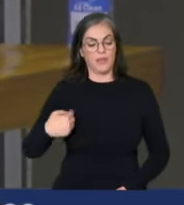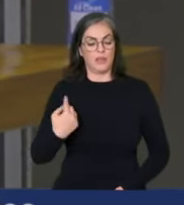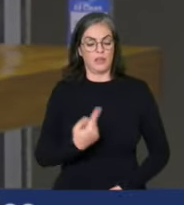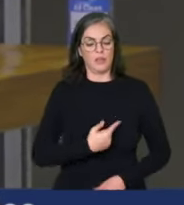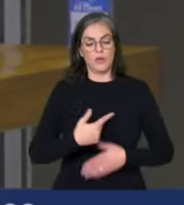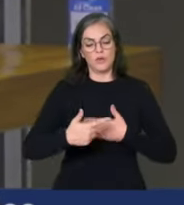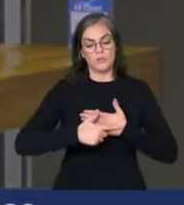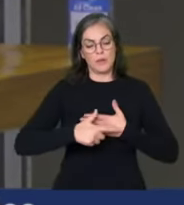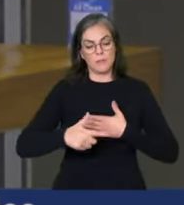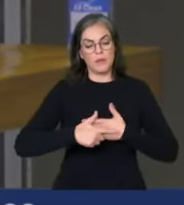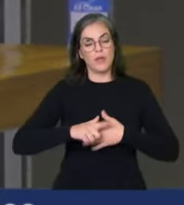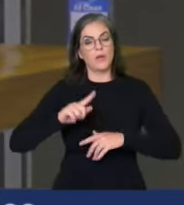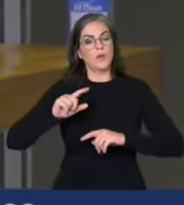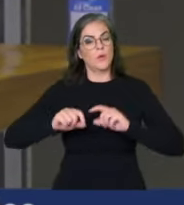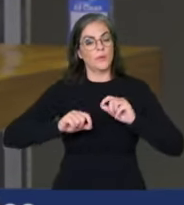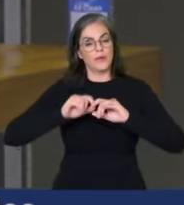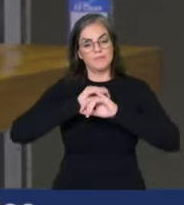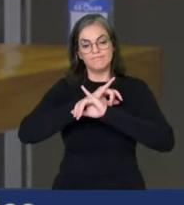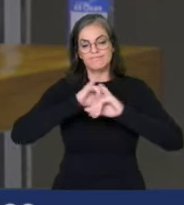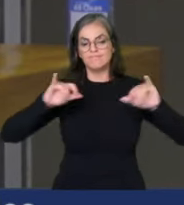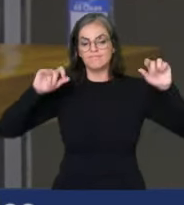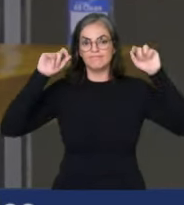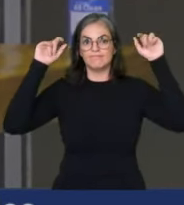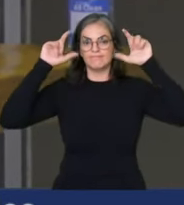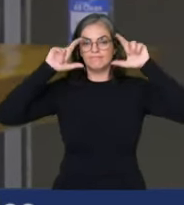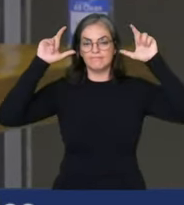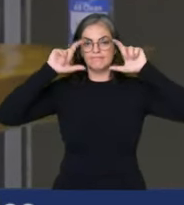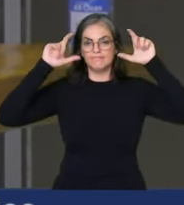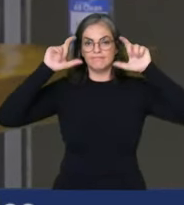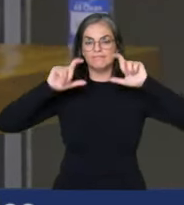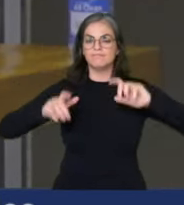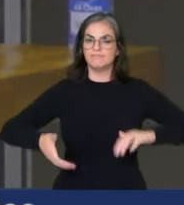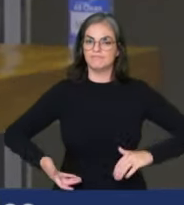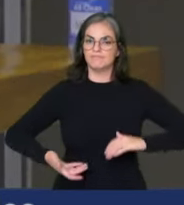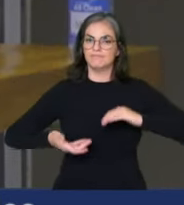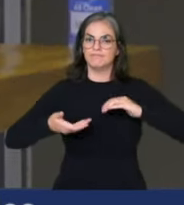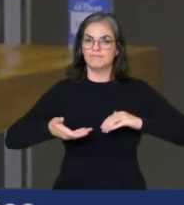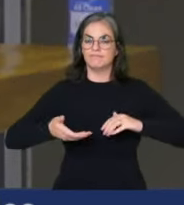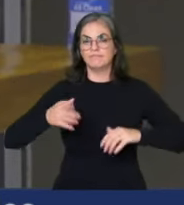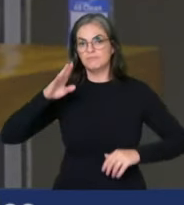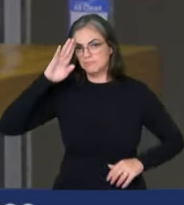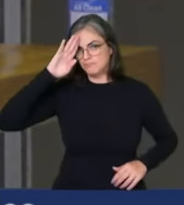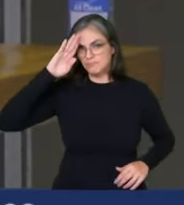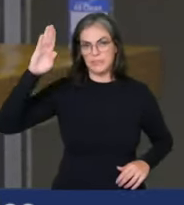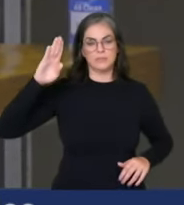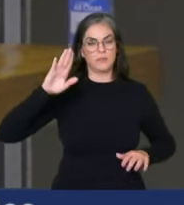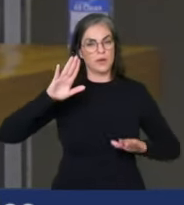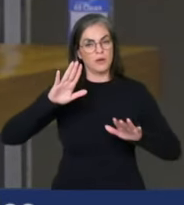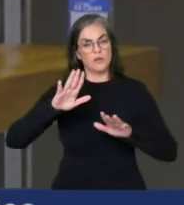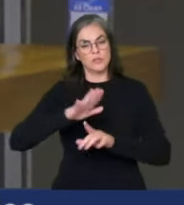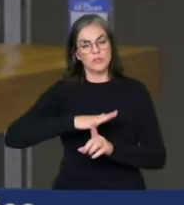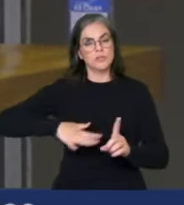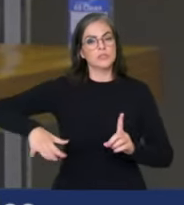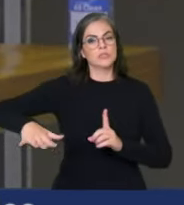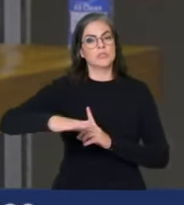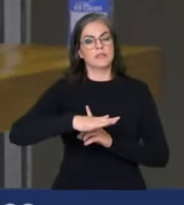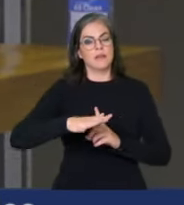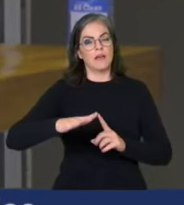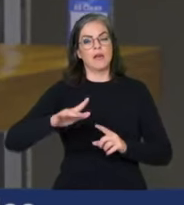não apenas o parlamento, mas principalmente a sociedade, do que significa privatizar a Eletrobras e a